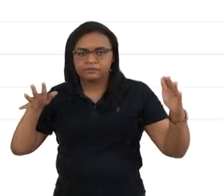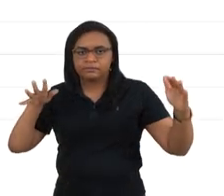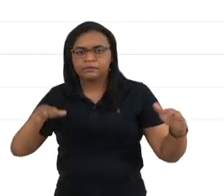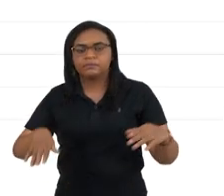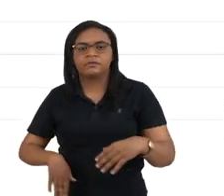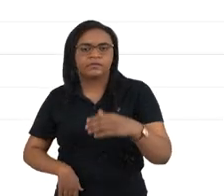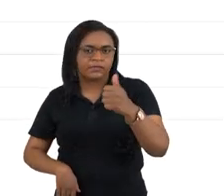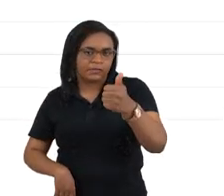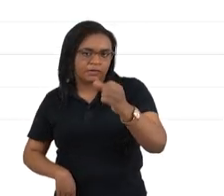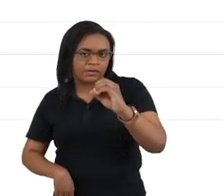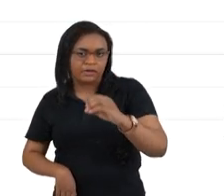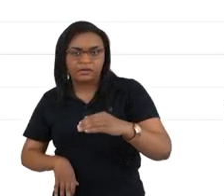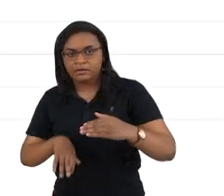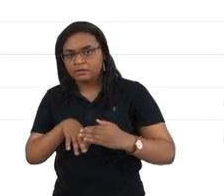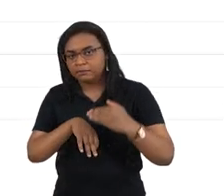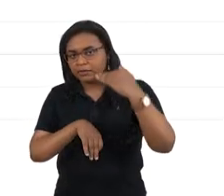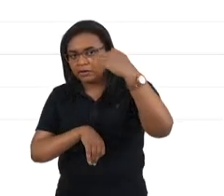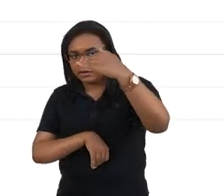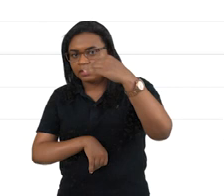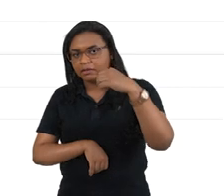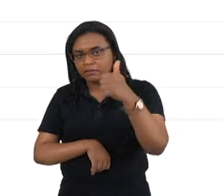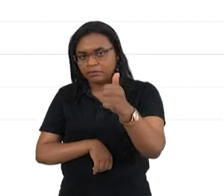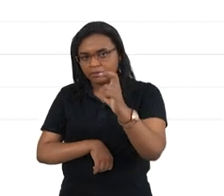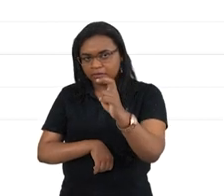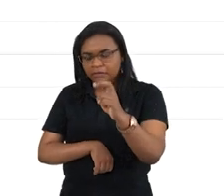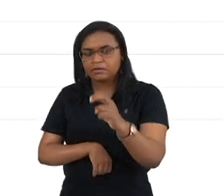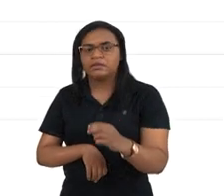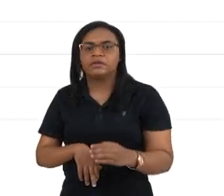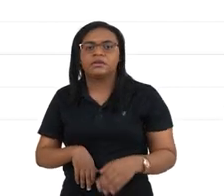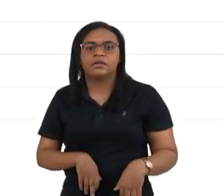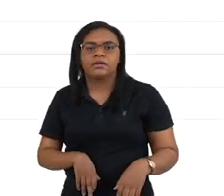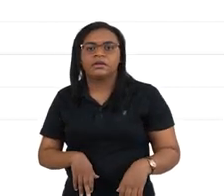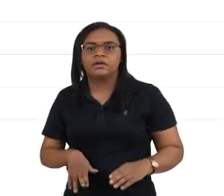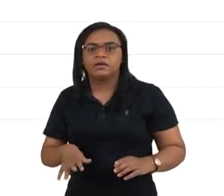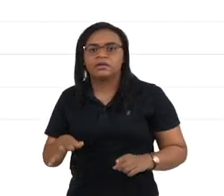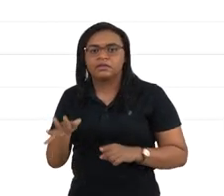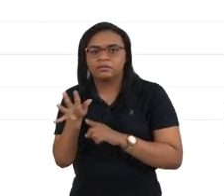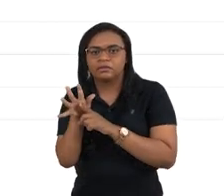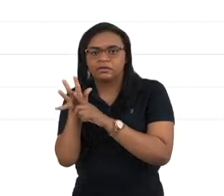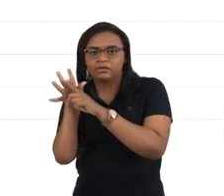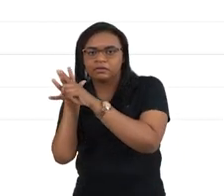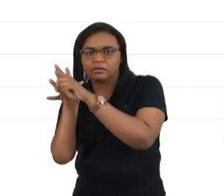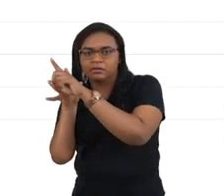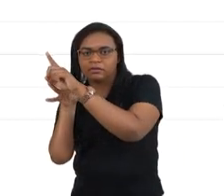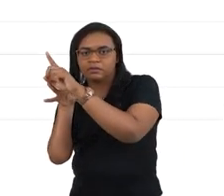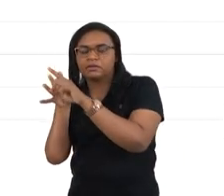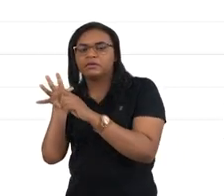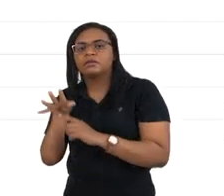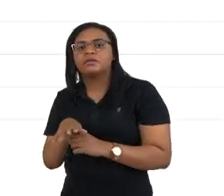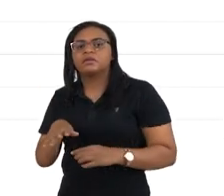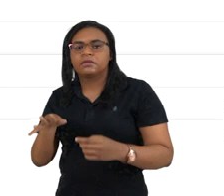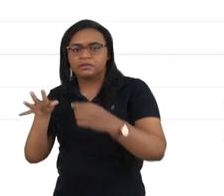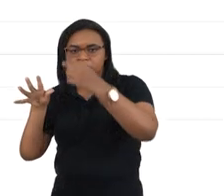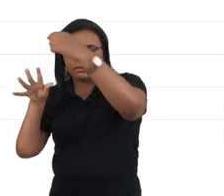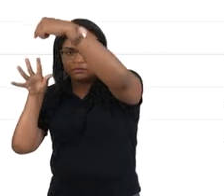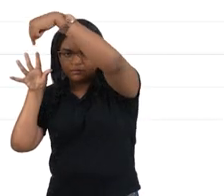Do 10 para o 15. Então, a seta tem sentido de cima para baixo. Tá vindo aqui, ó, de cima para baixo.